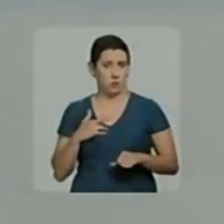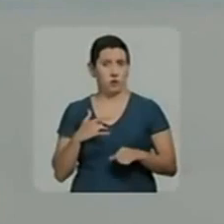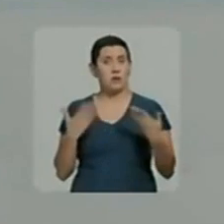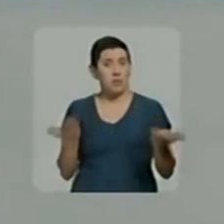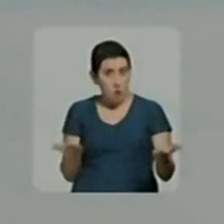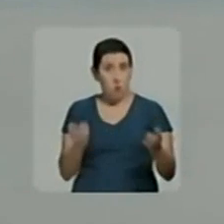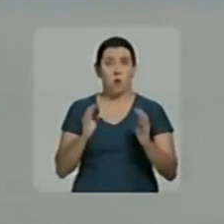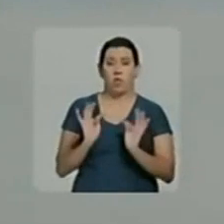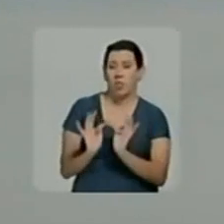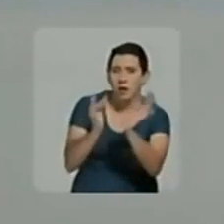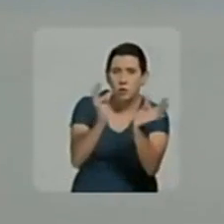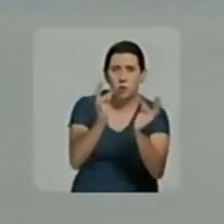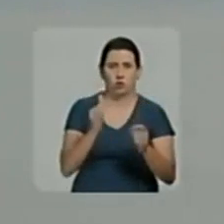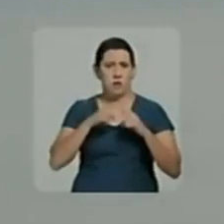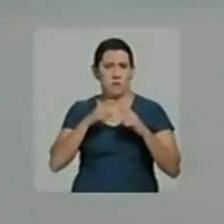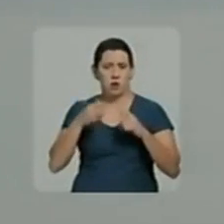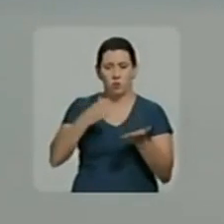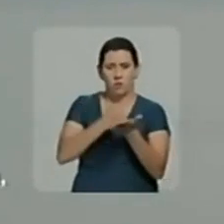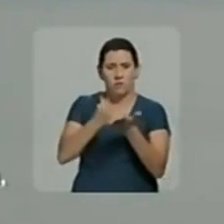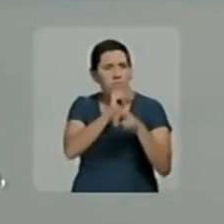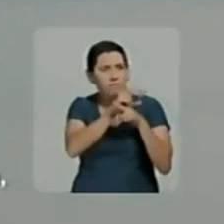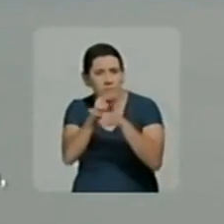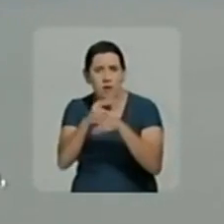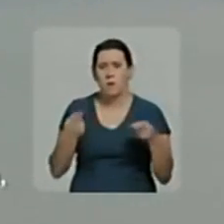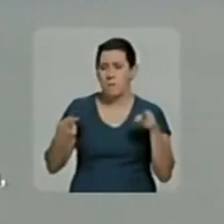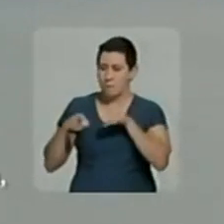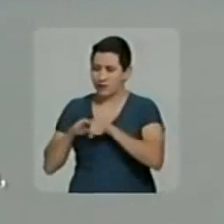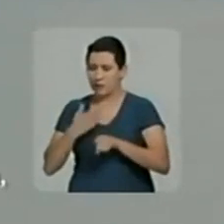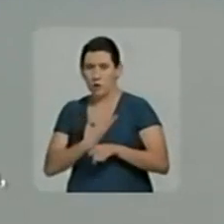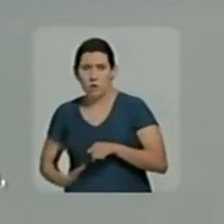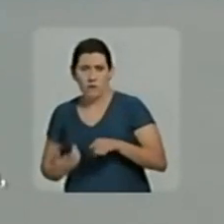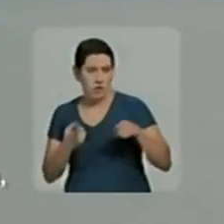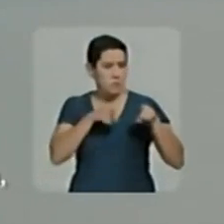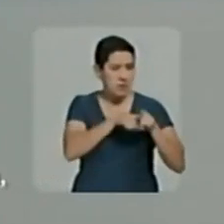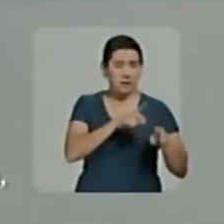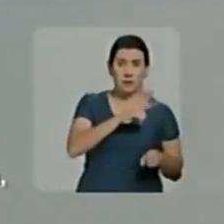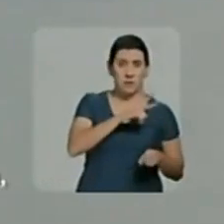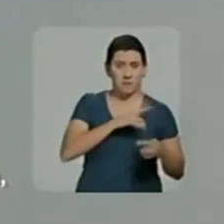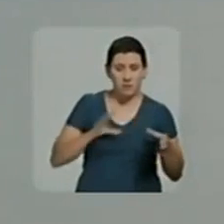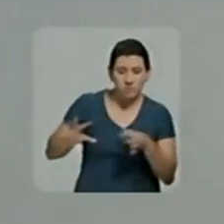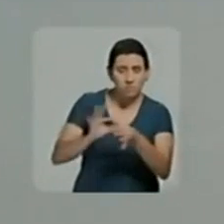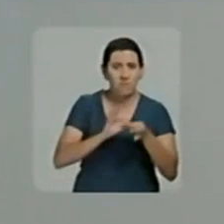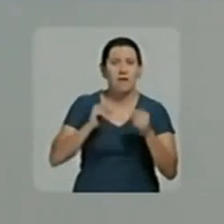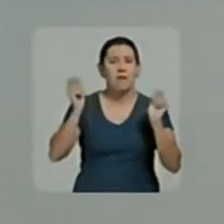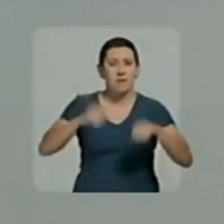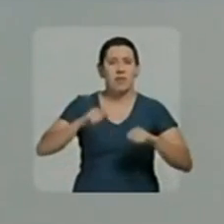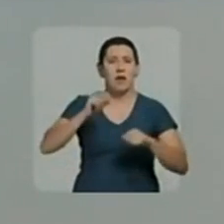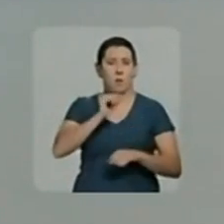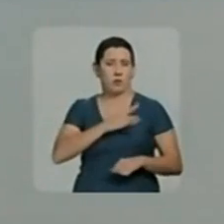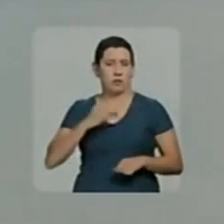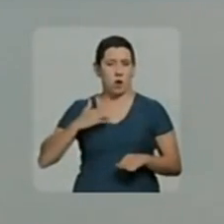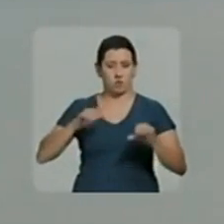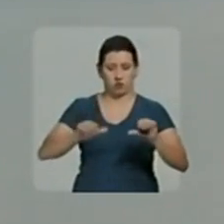de tecnologia, contratação de novos médicos e parcerias com o governo do estado e a iniciativa privada, dá para a saúde de